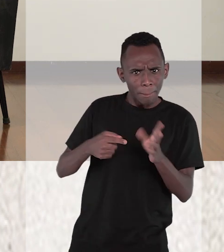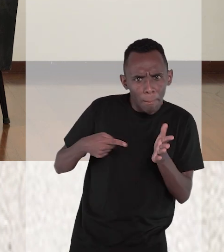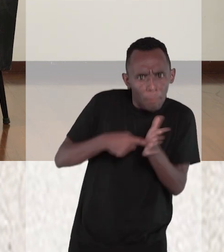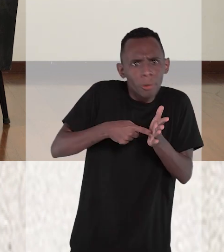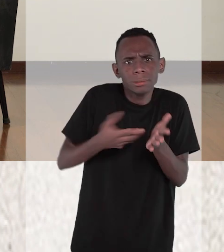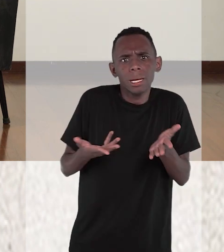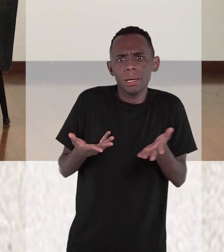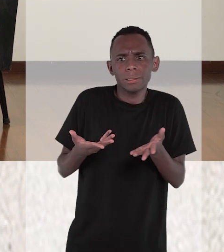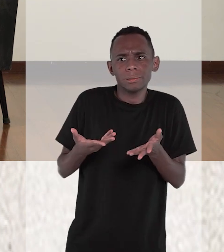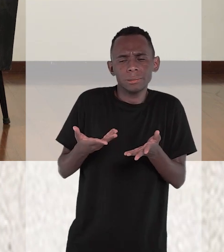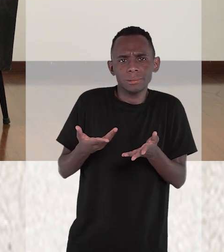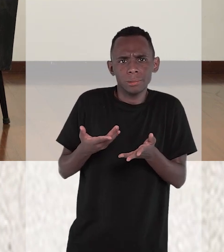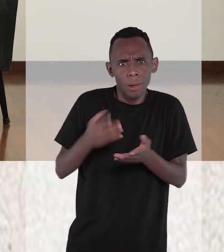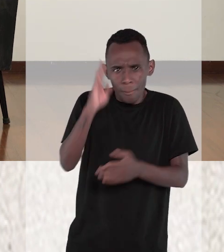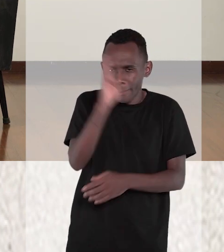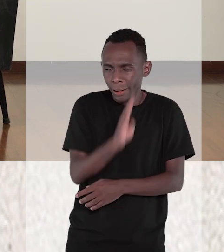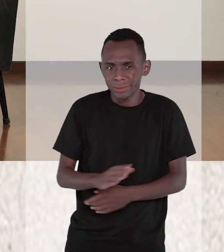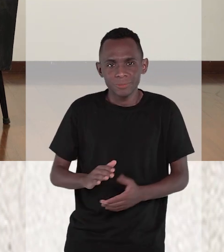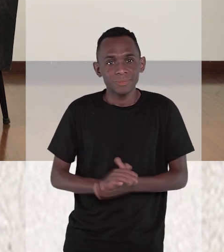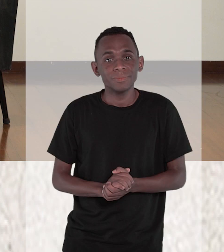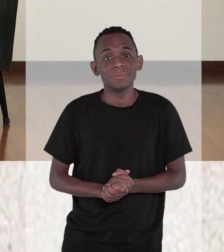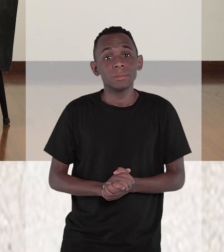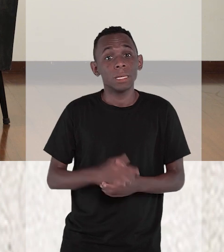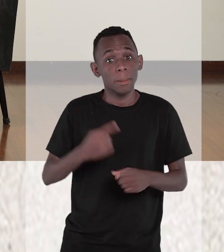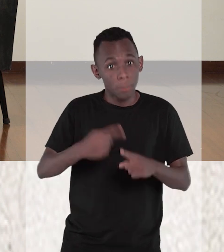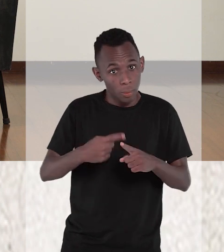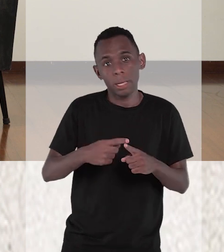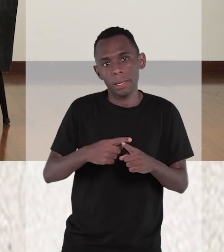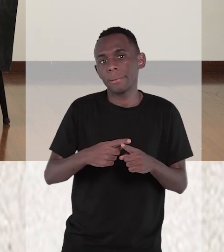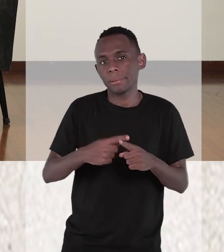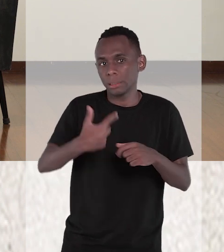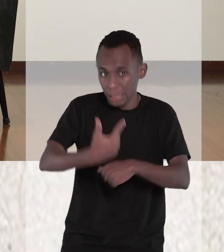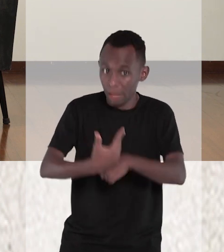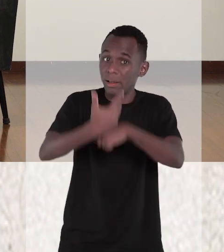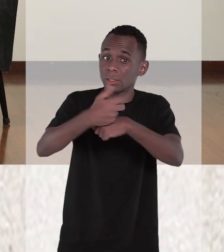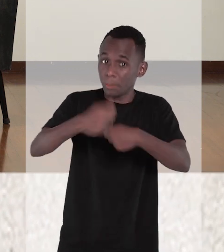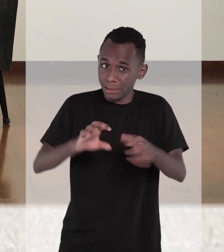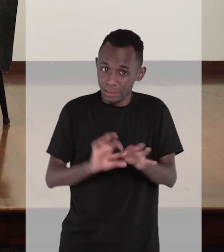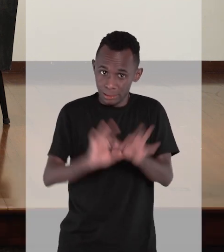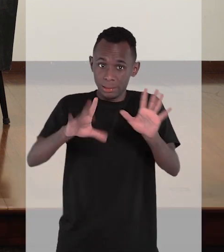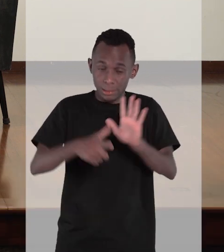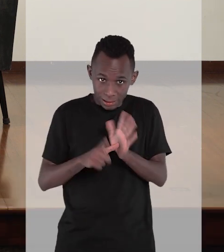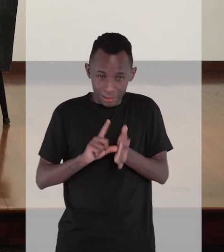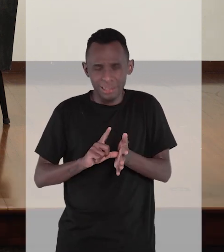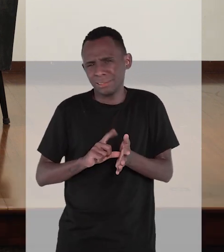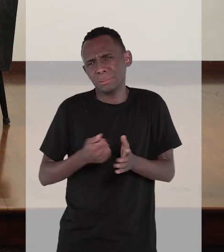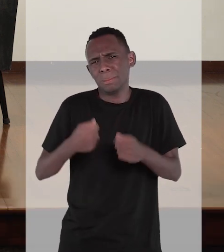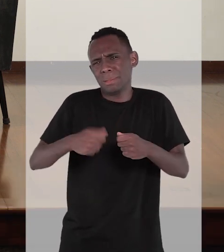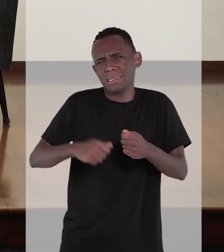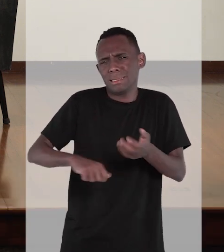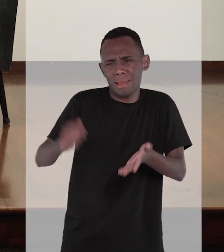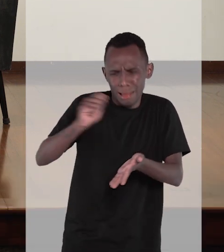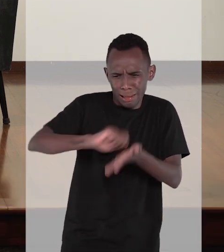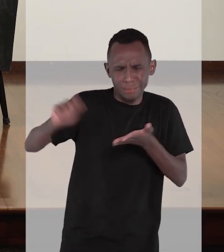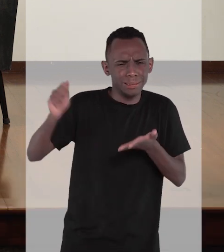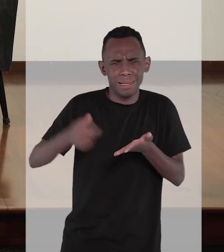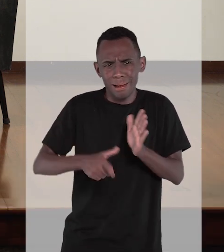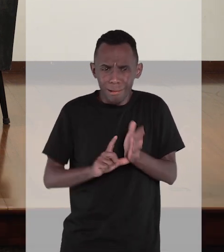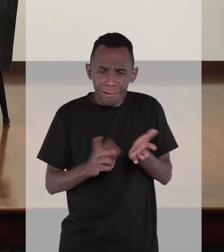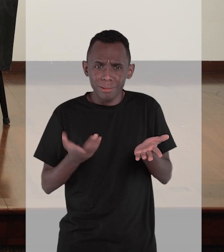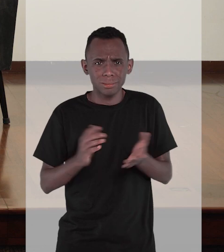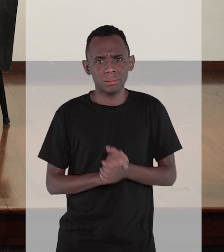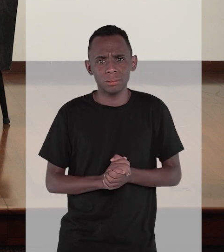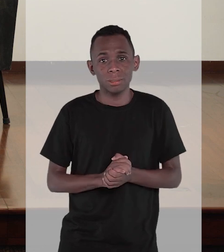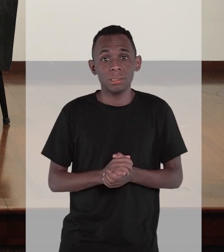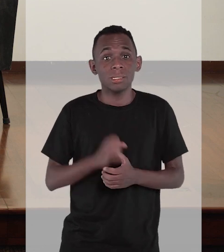máscara. falando de processo? Que loucura. Não, que Brasil. Porque tem direito de imagem, né? E aí o meu advogado falou assim, todo mundo tem que assinar